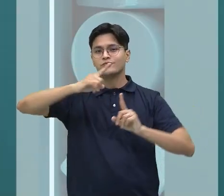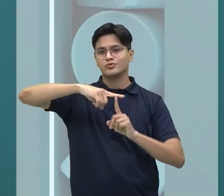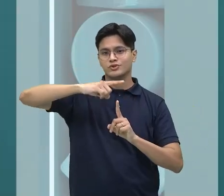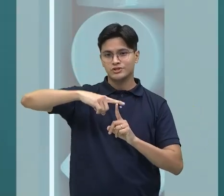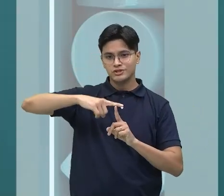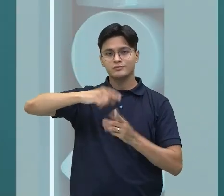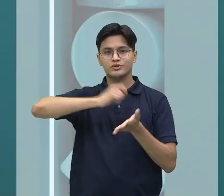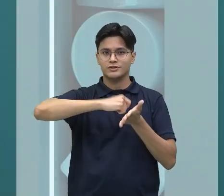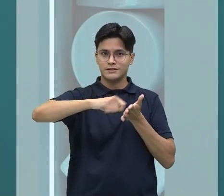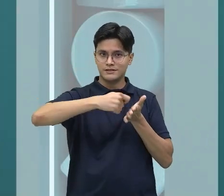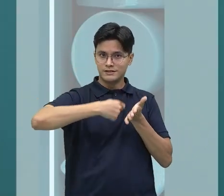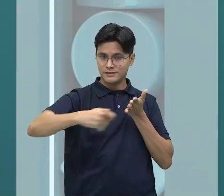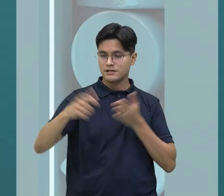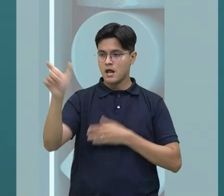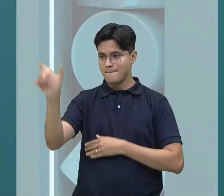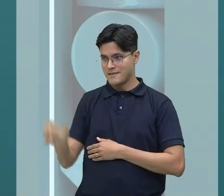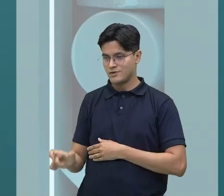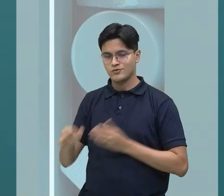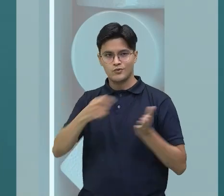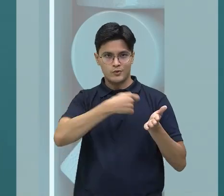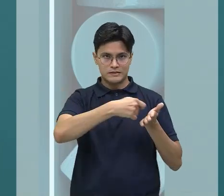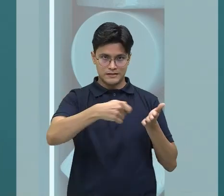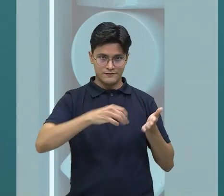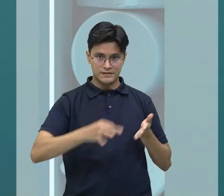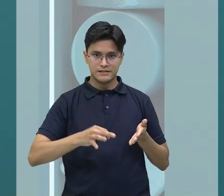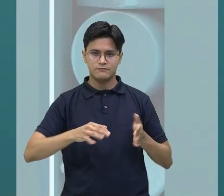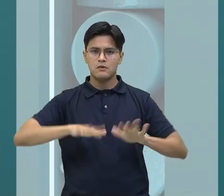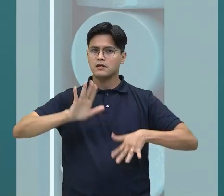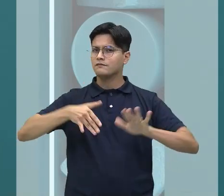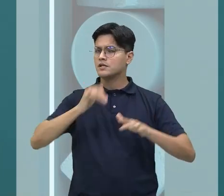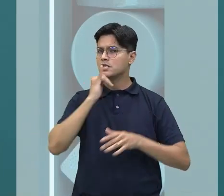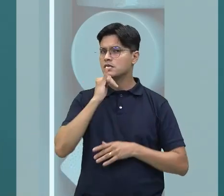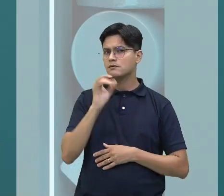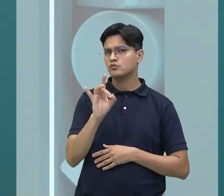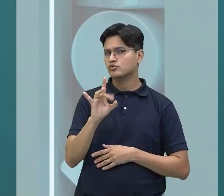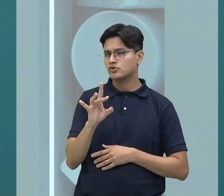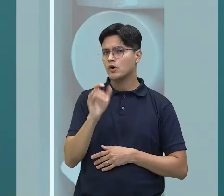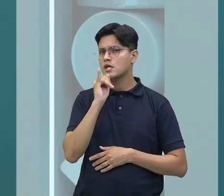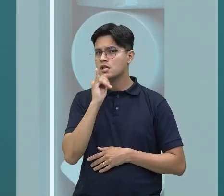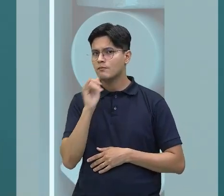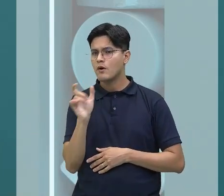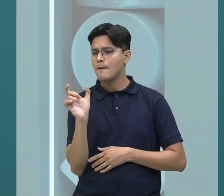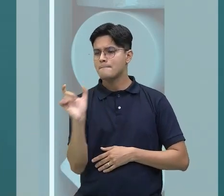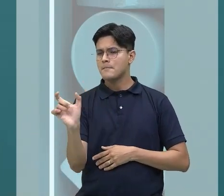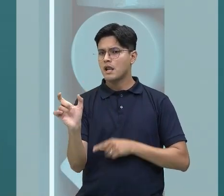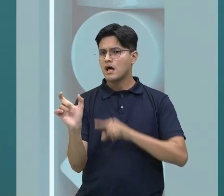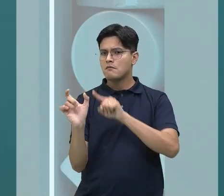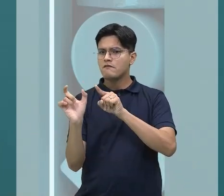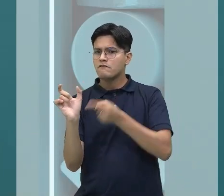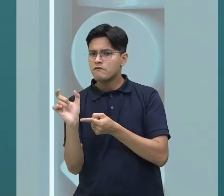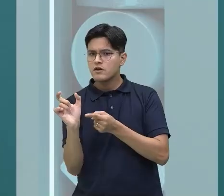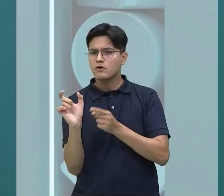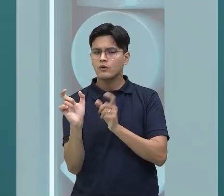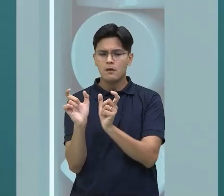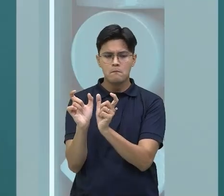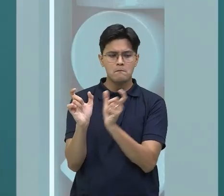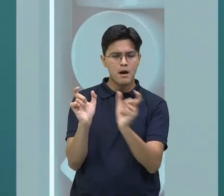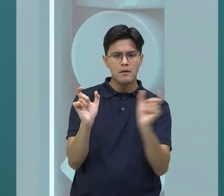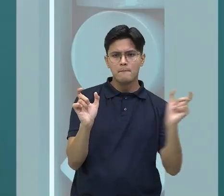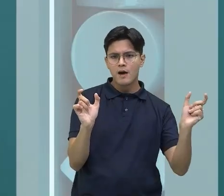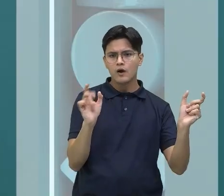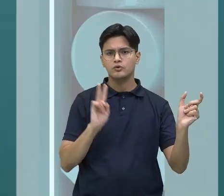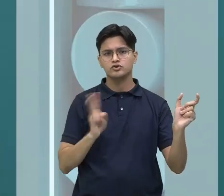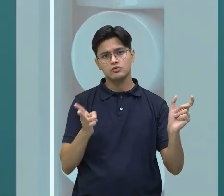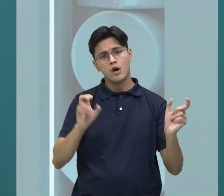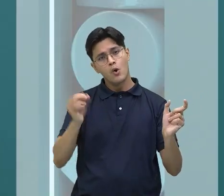tá? Às vezes, né, é só isolar esse termo por vírgulas e você resolve o problema. Então, tem uma questão ali também de